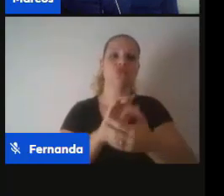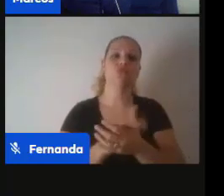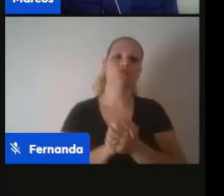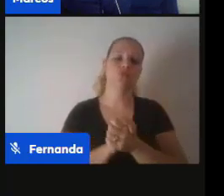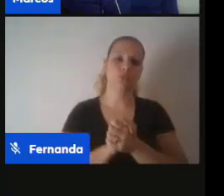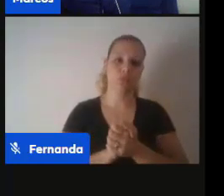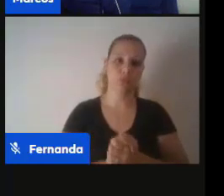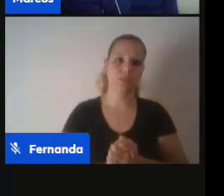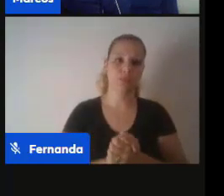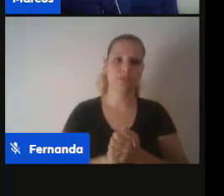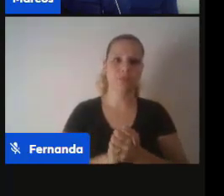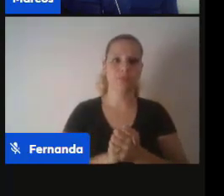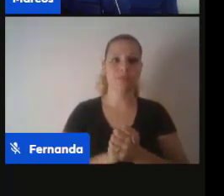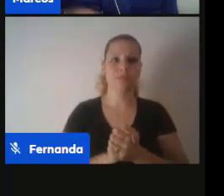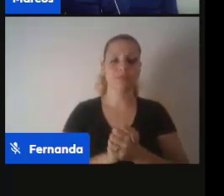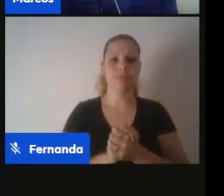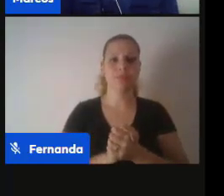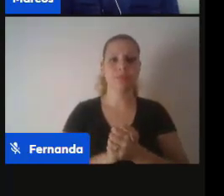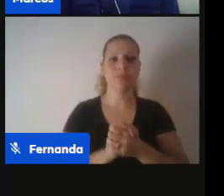hemorrágica da dengue.